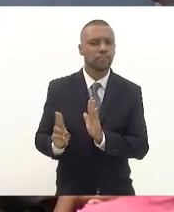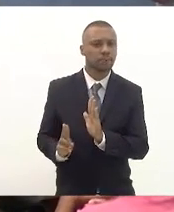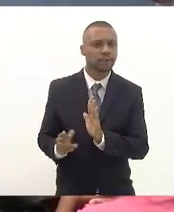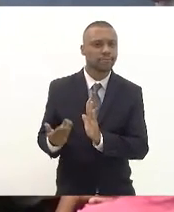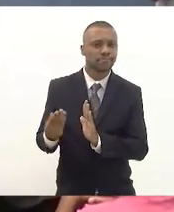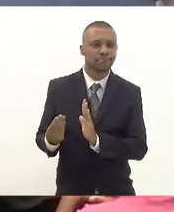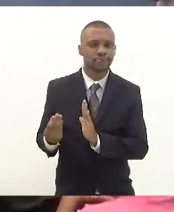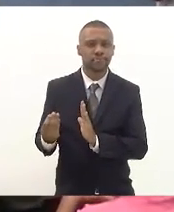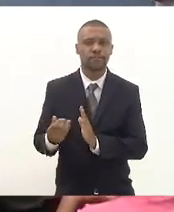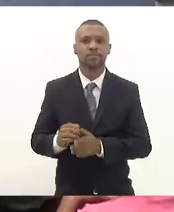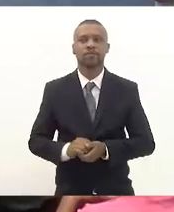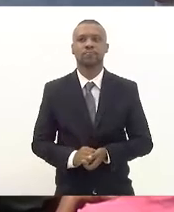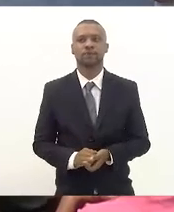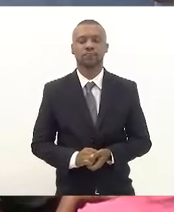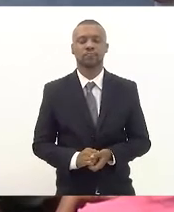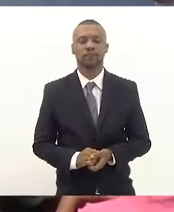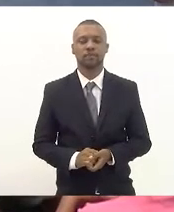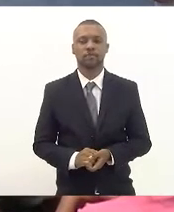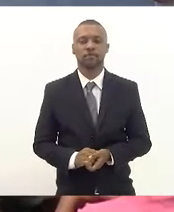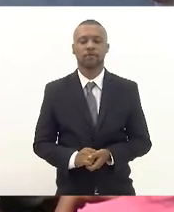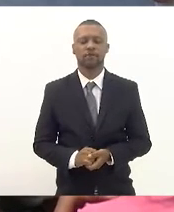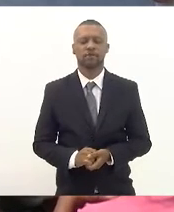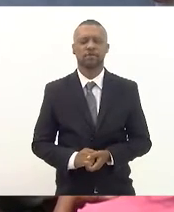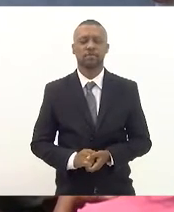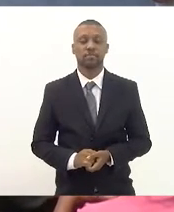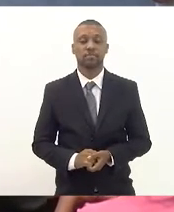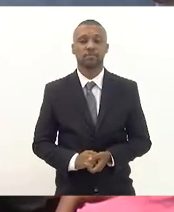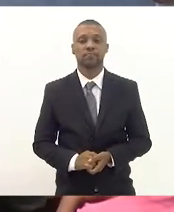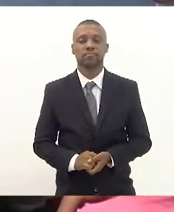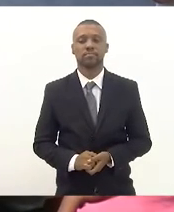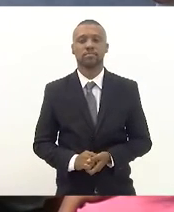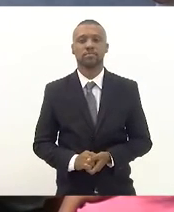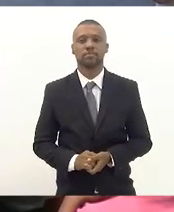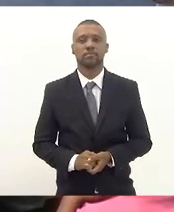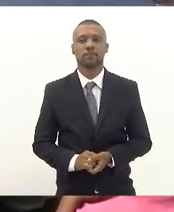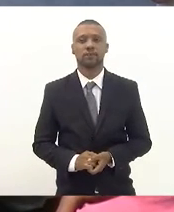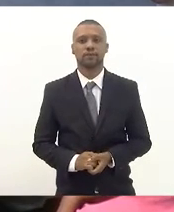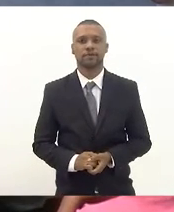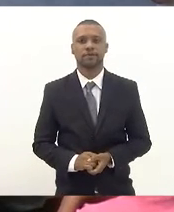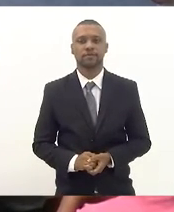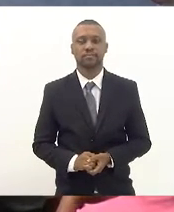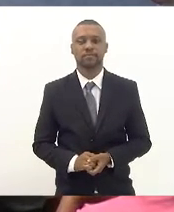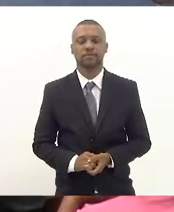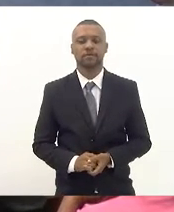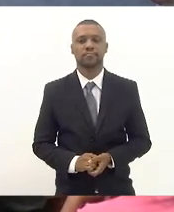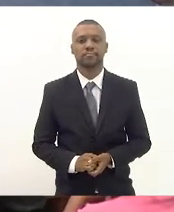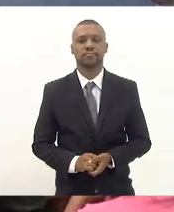e por aqui para mamãe